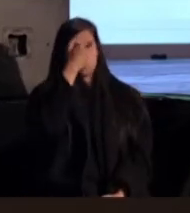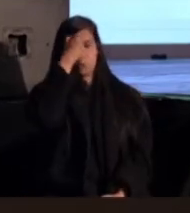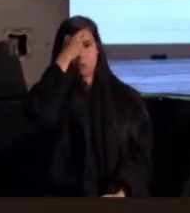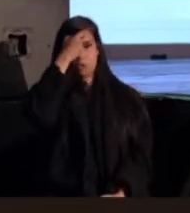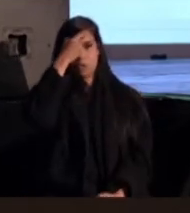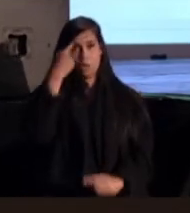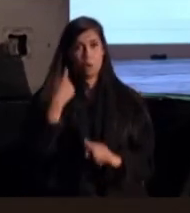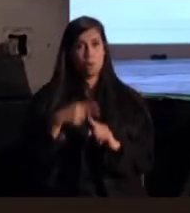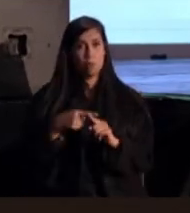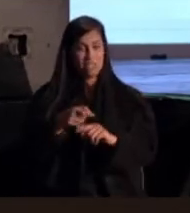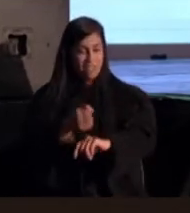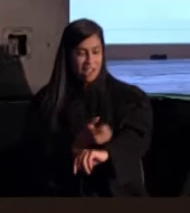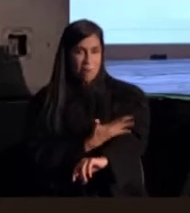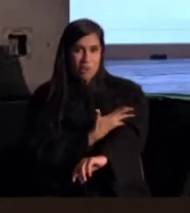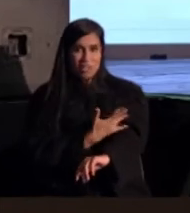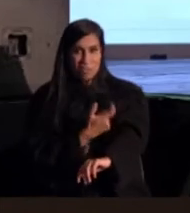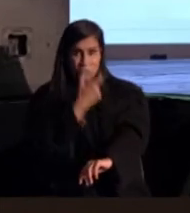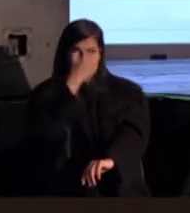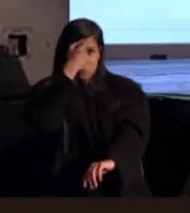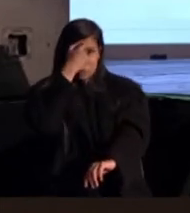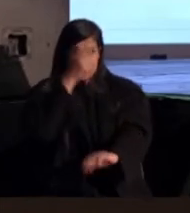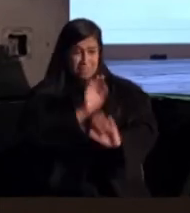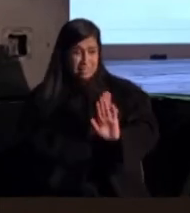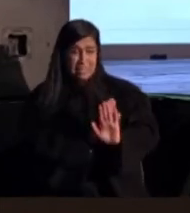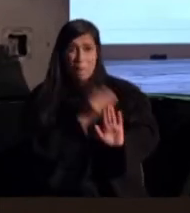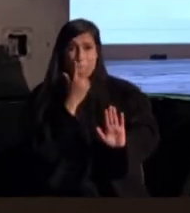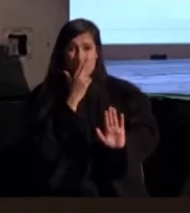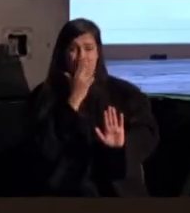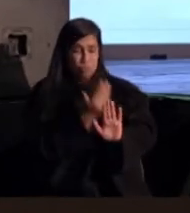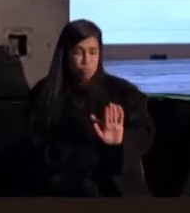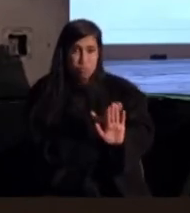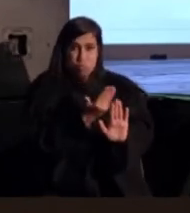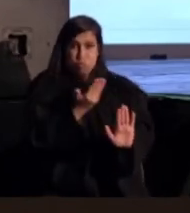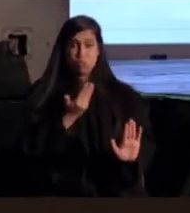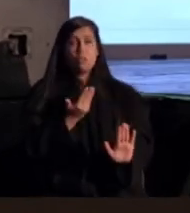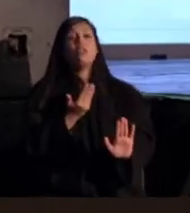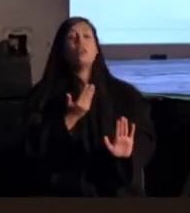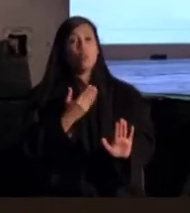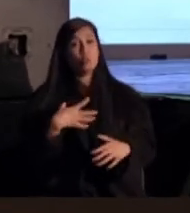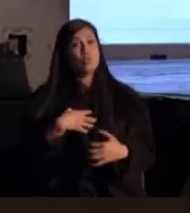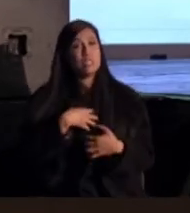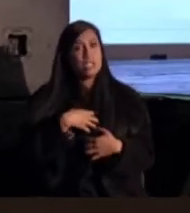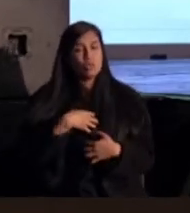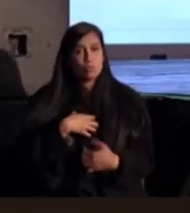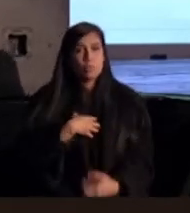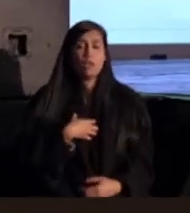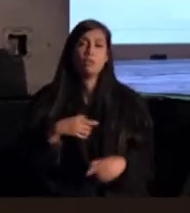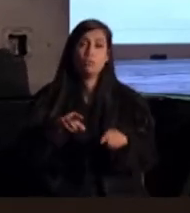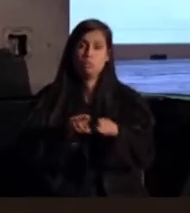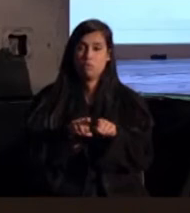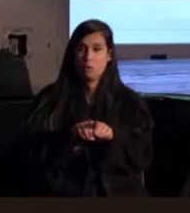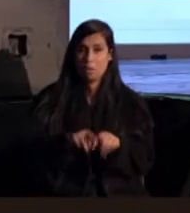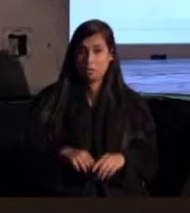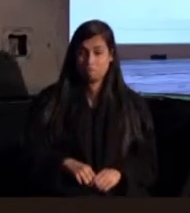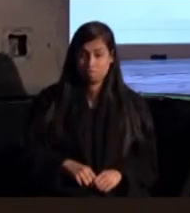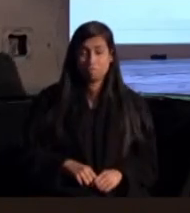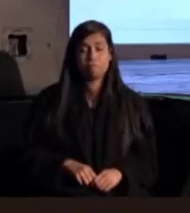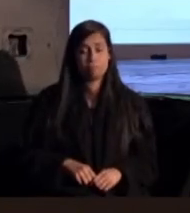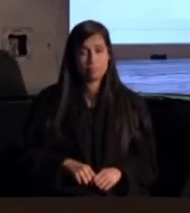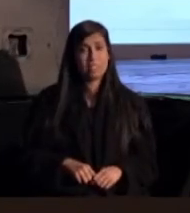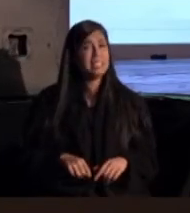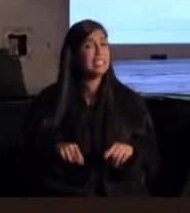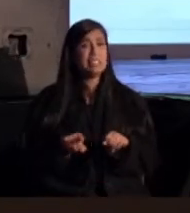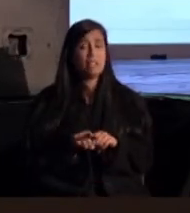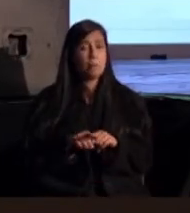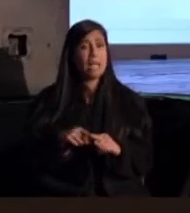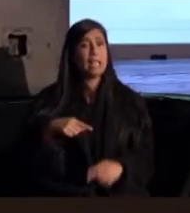distante das nossas emoções, dos nossos afetos, dos nossos sentimentos. O que o Damasio vai